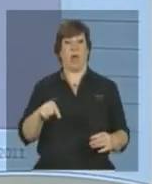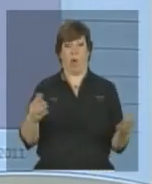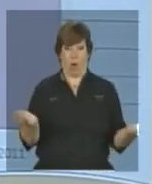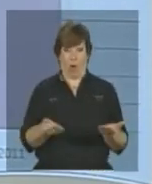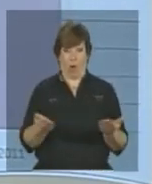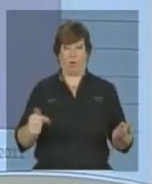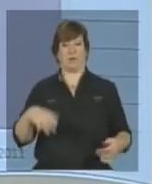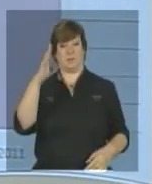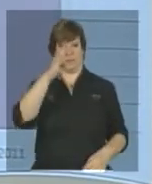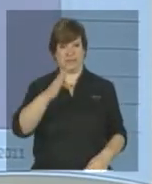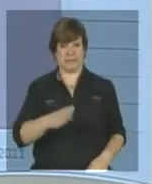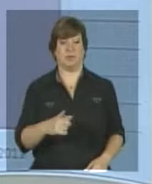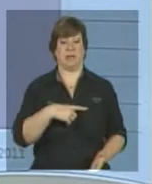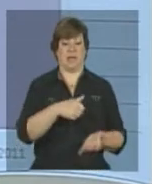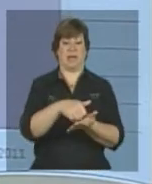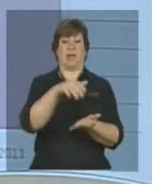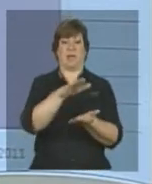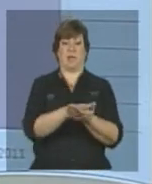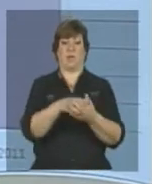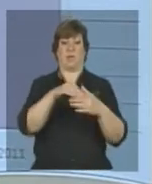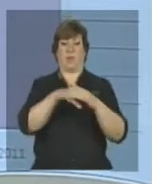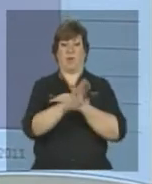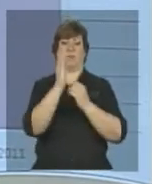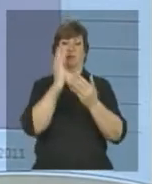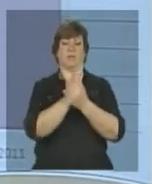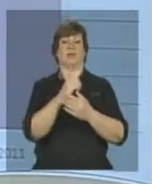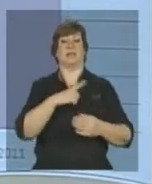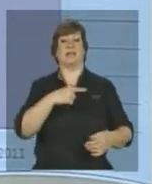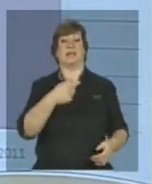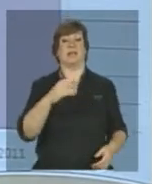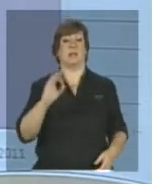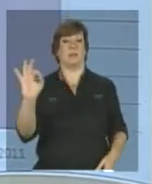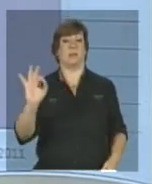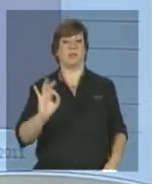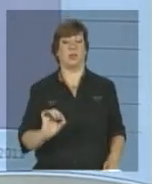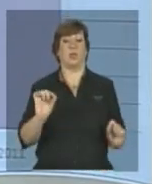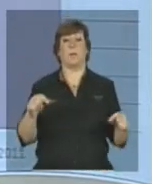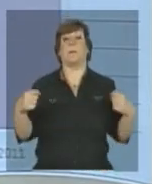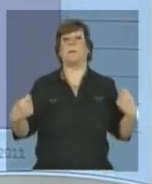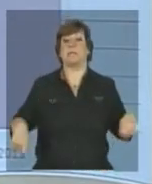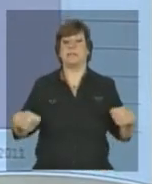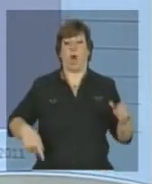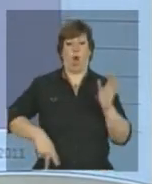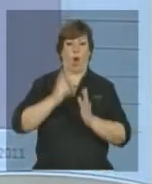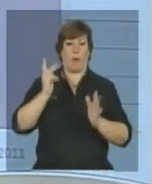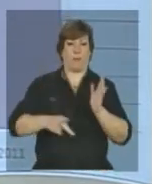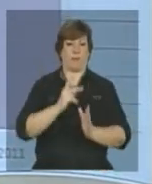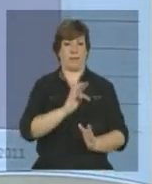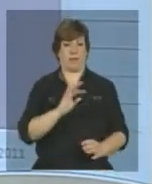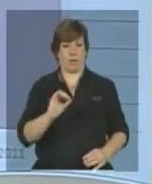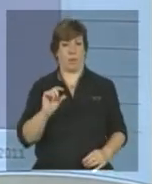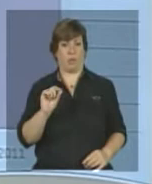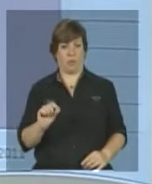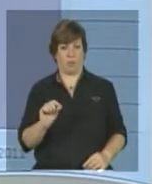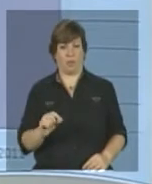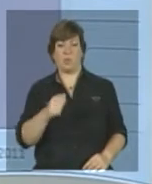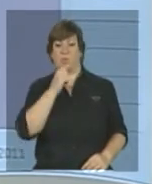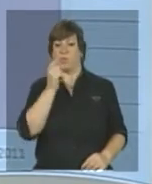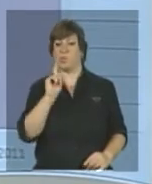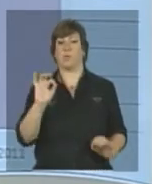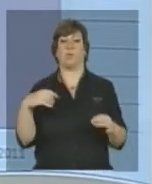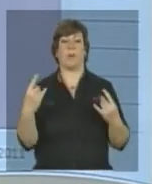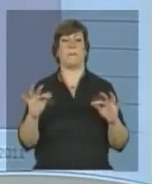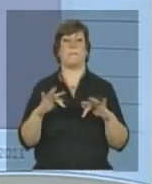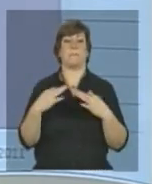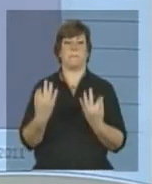brasileiro, ele identifica no próprio Brasil 70% das necessidades de transplante não aparentado. Então, se você precisar